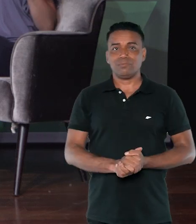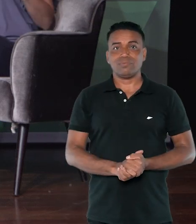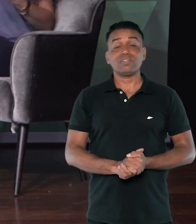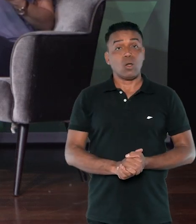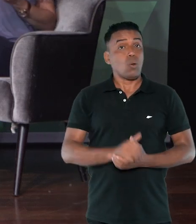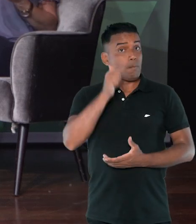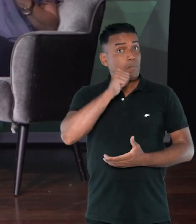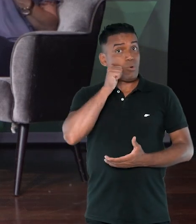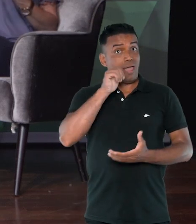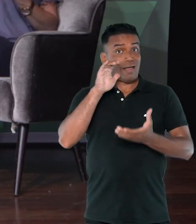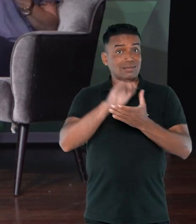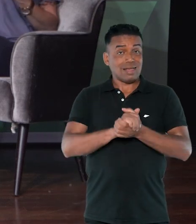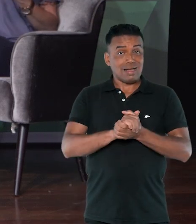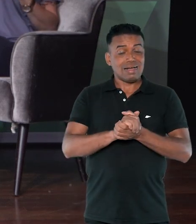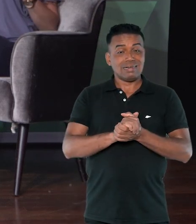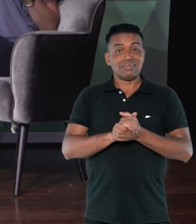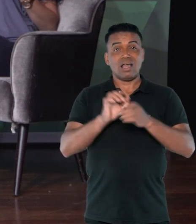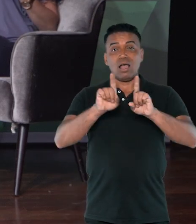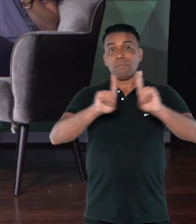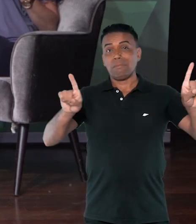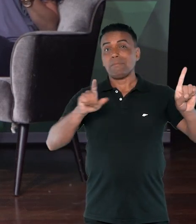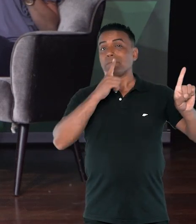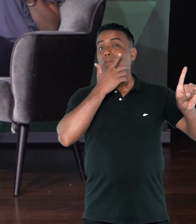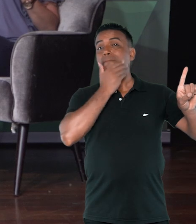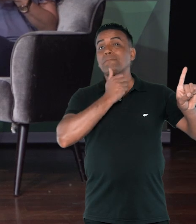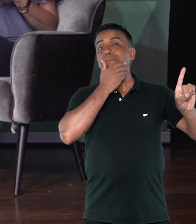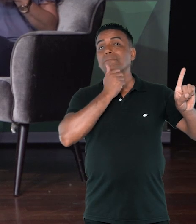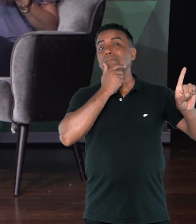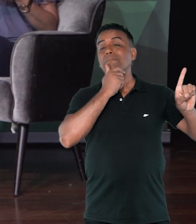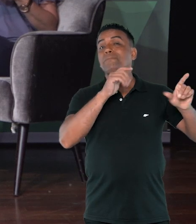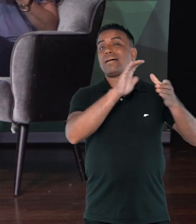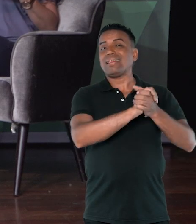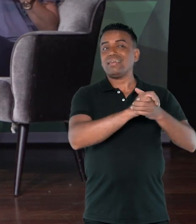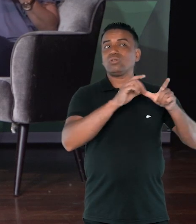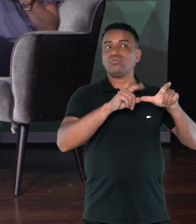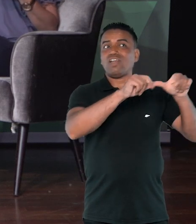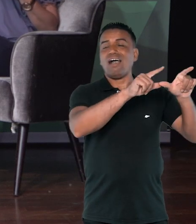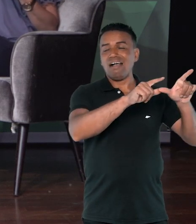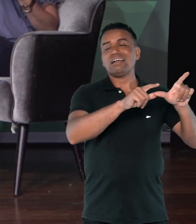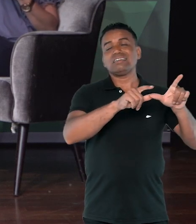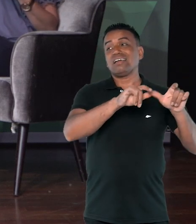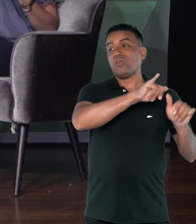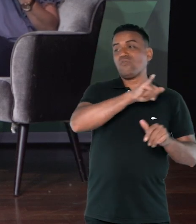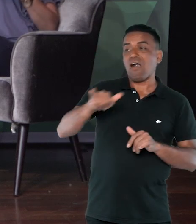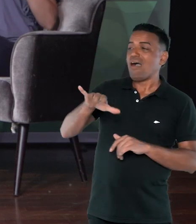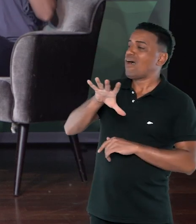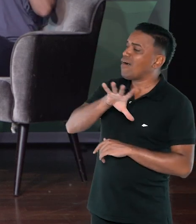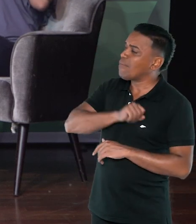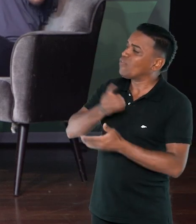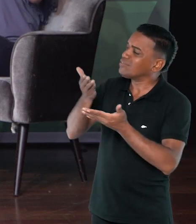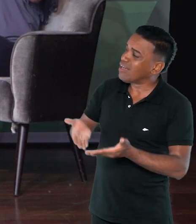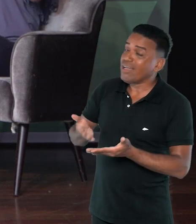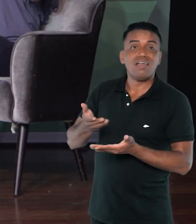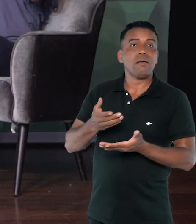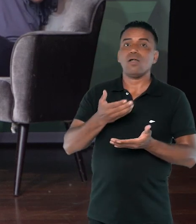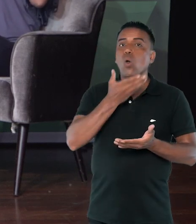ela escuta, né, esse "eu te amo" é pelo celular, mas não é para ela. Ela